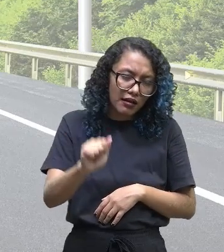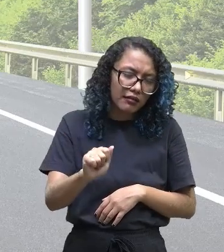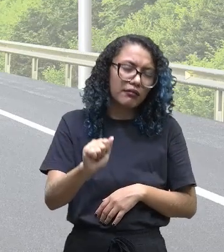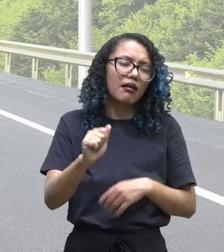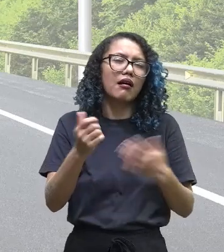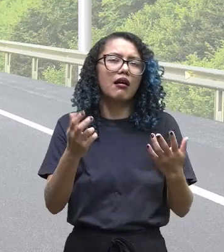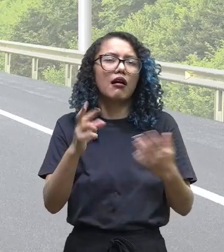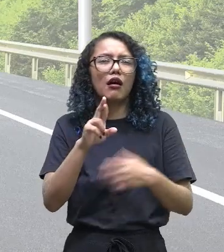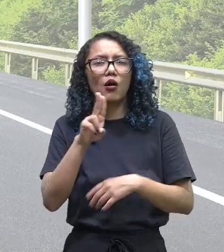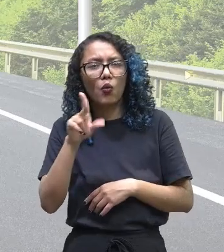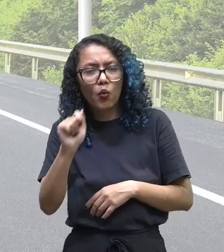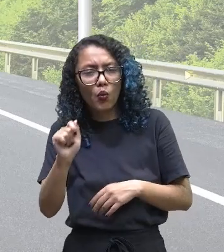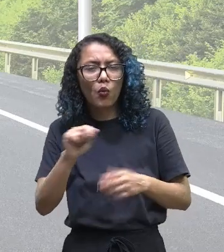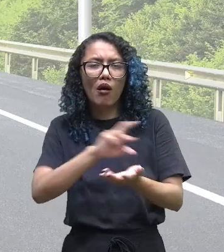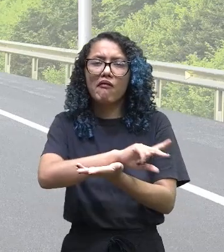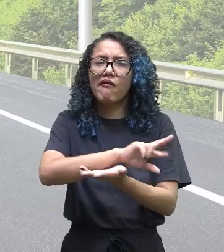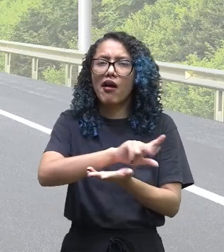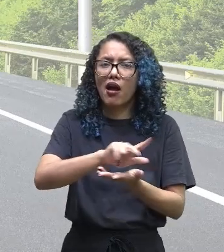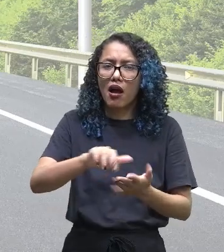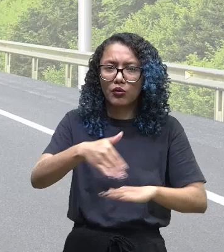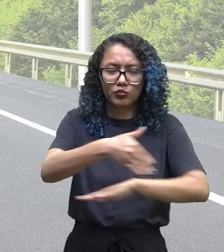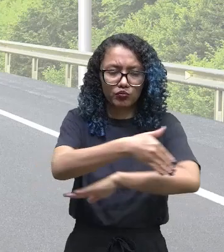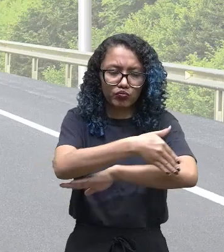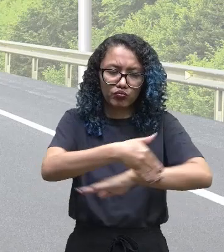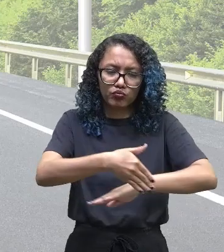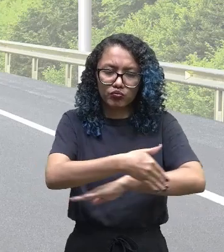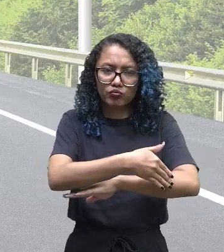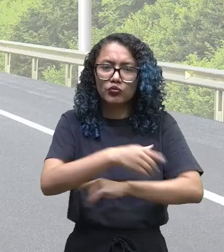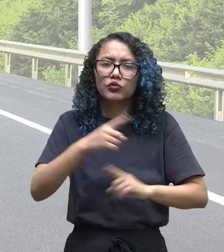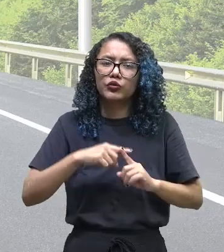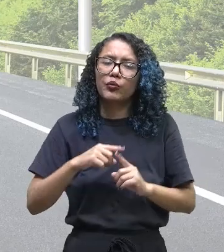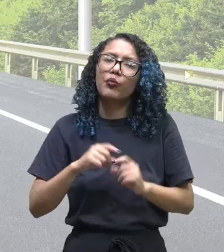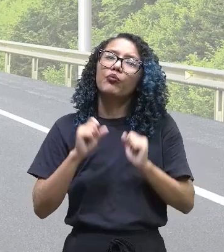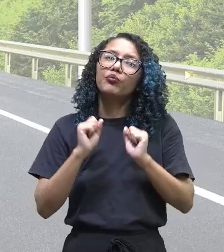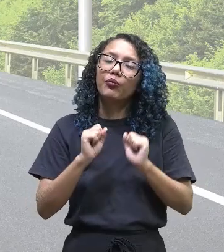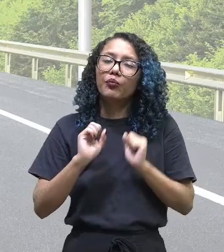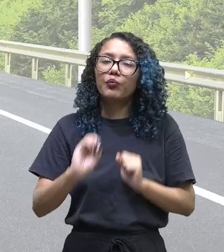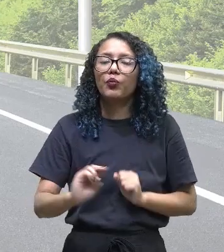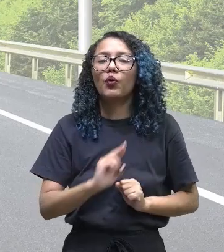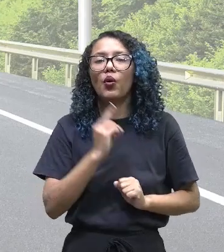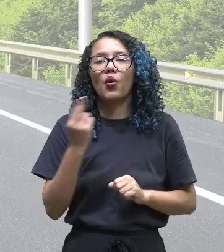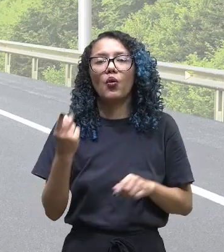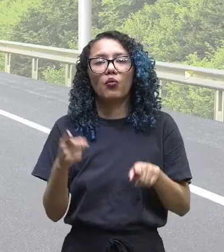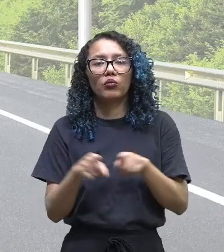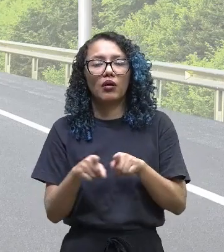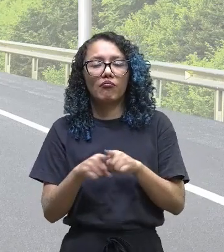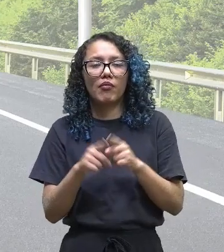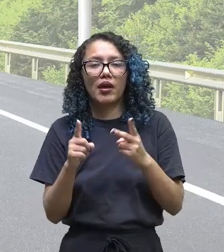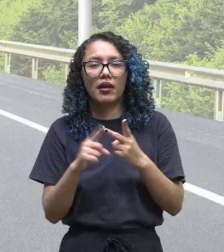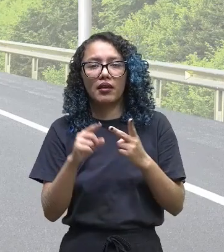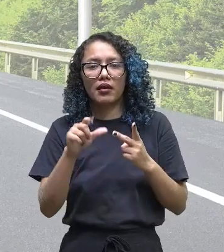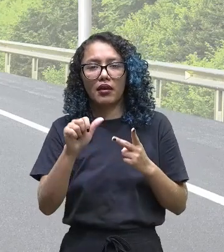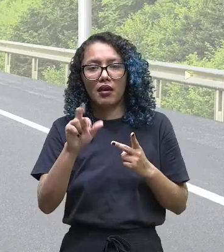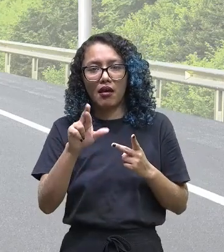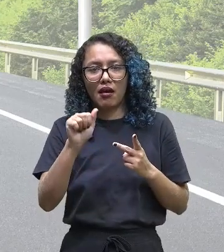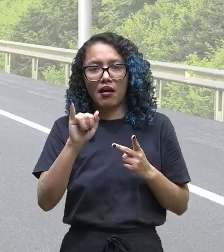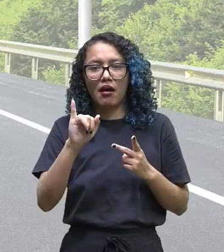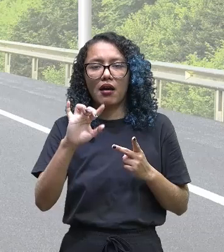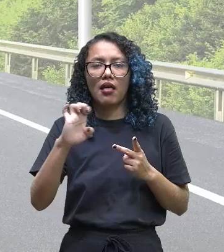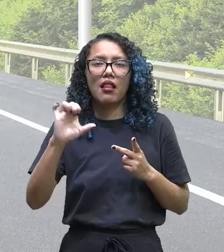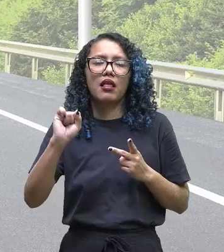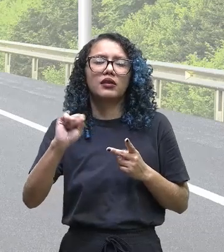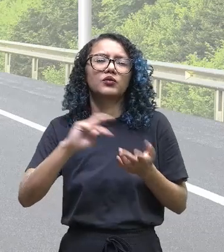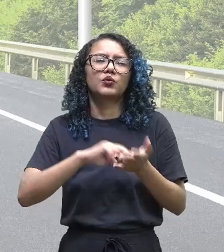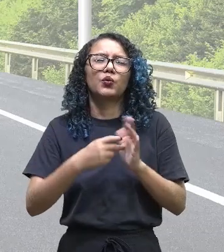esse tipo, né, de espaços na carretera, ou por raíles, que seriam raíles, né?